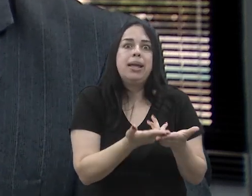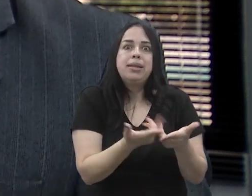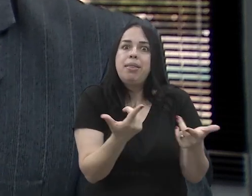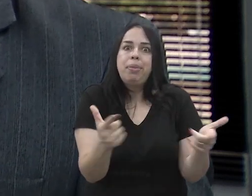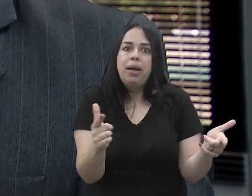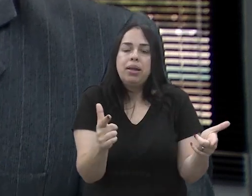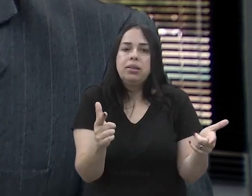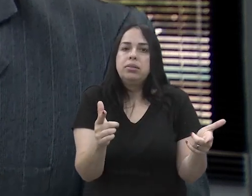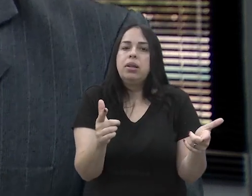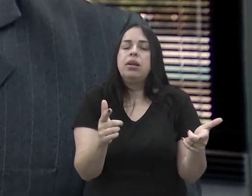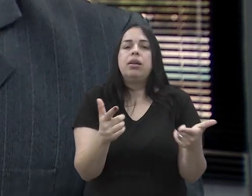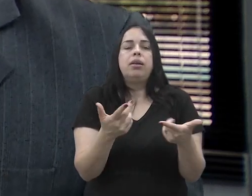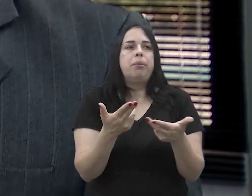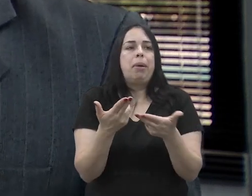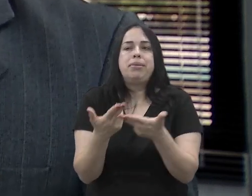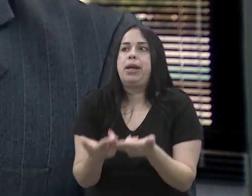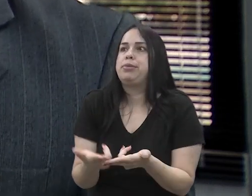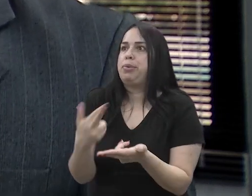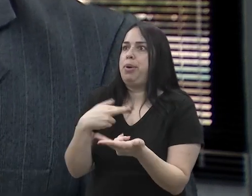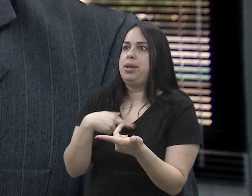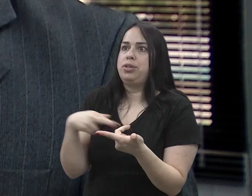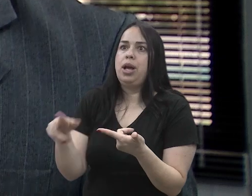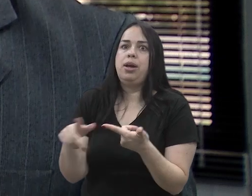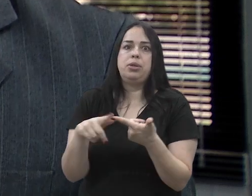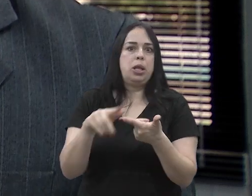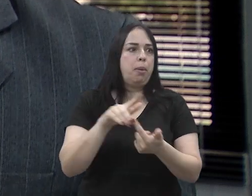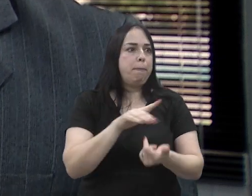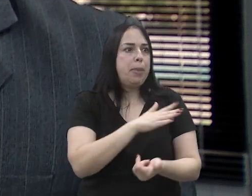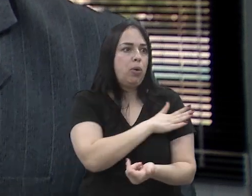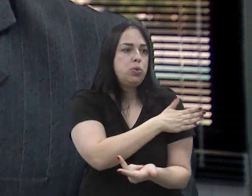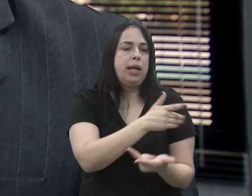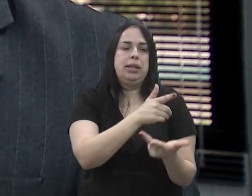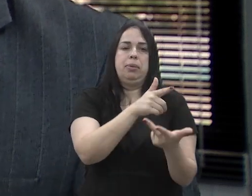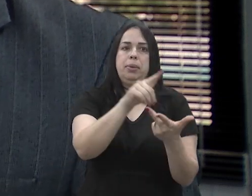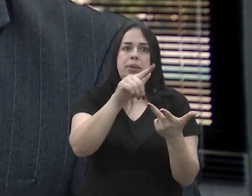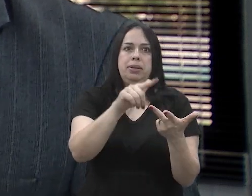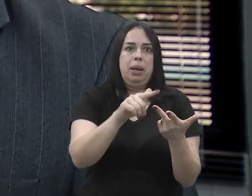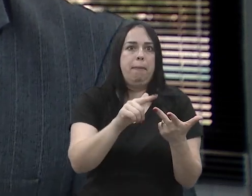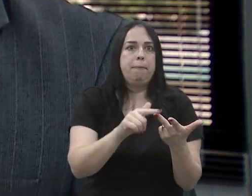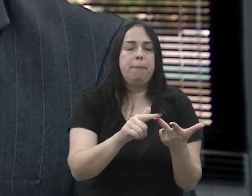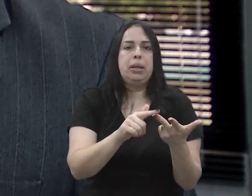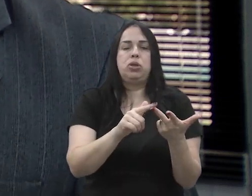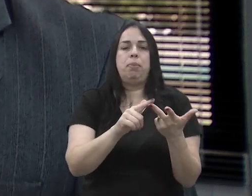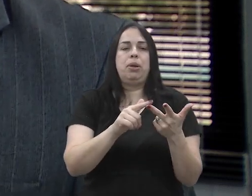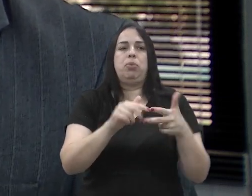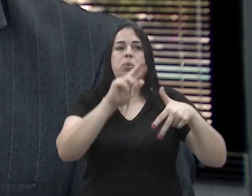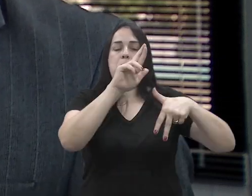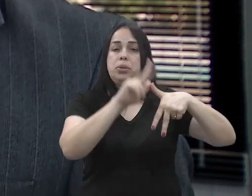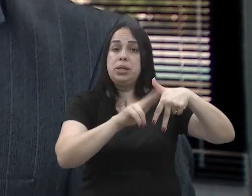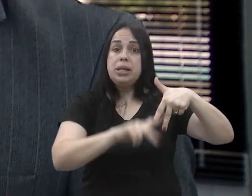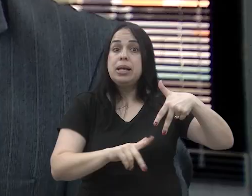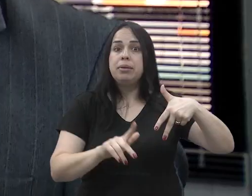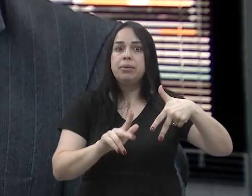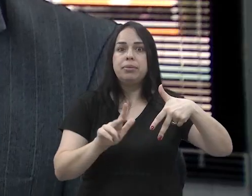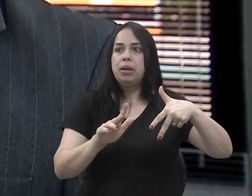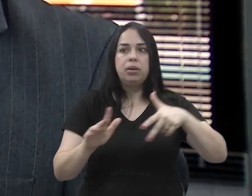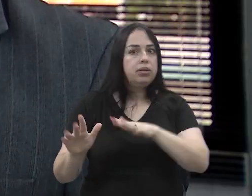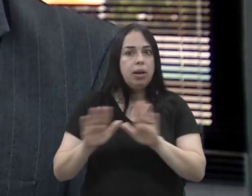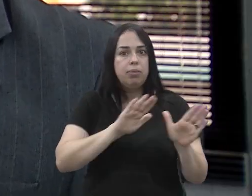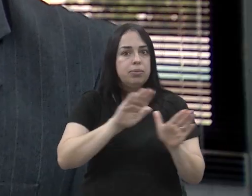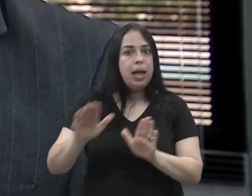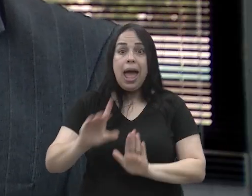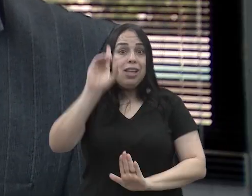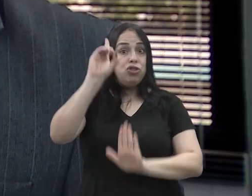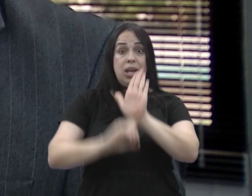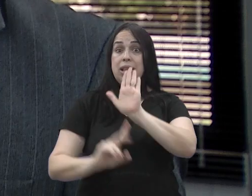tolerada. Intolerância religiosa, intolerância racial, intolerância de sexualidade. Direitos humanos para